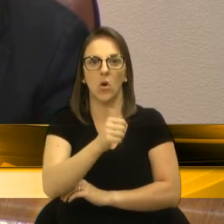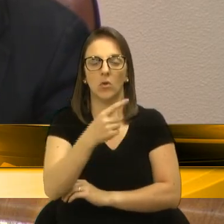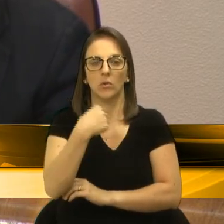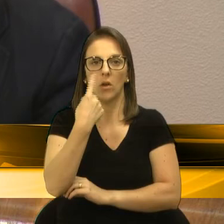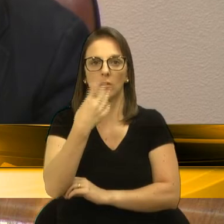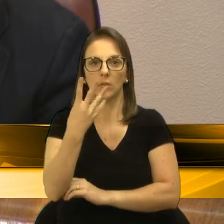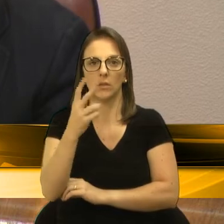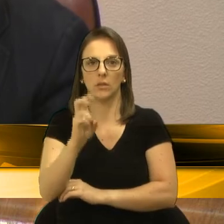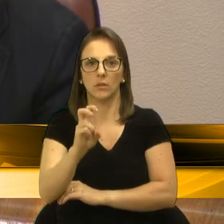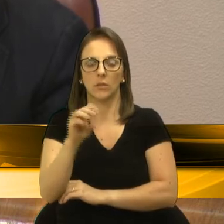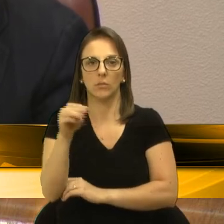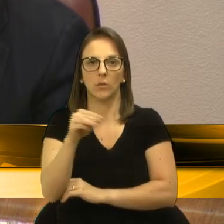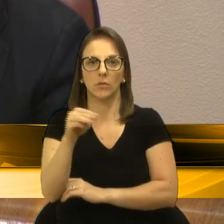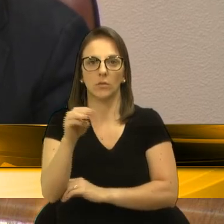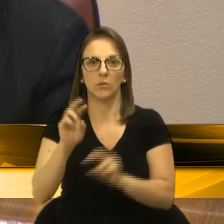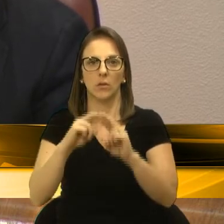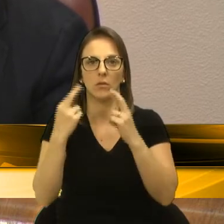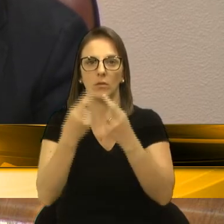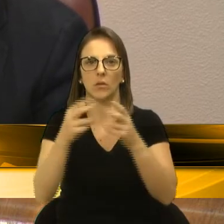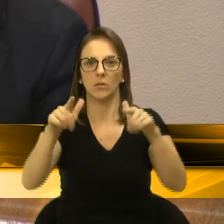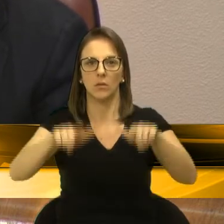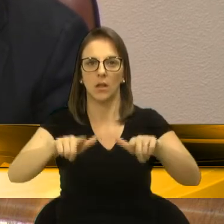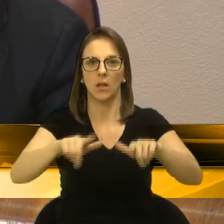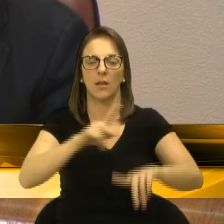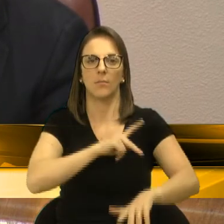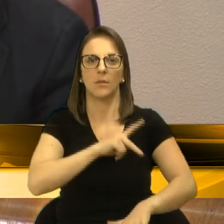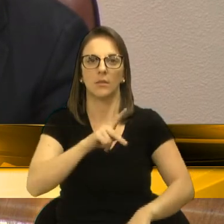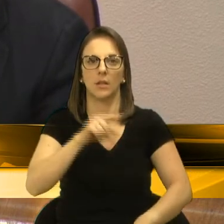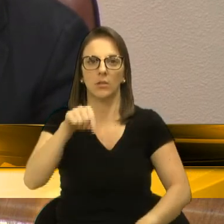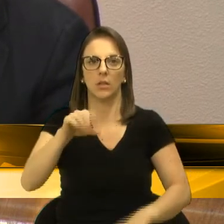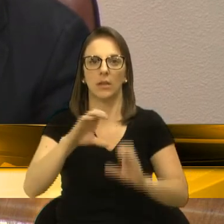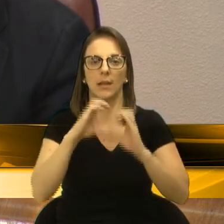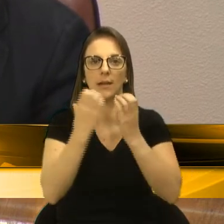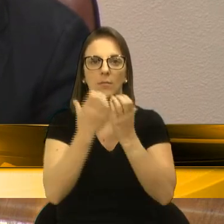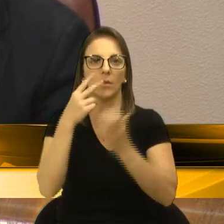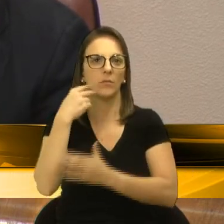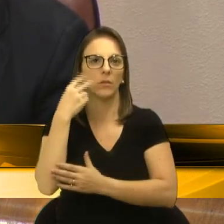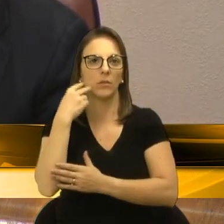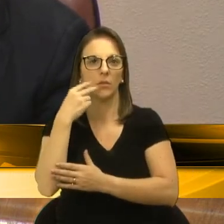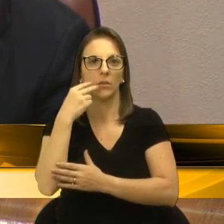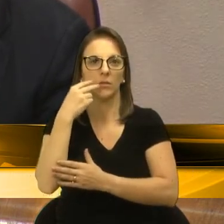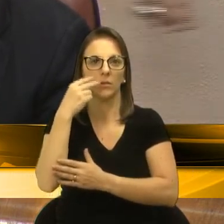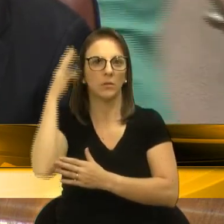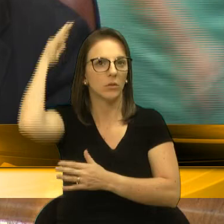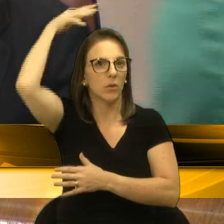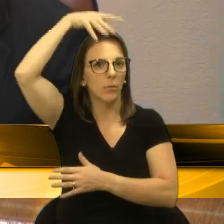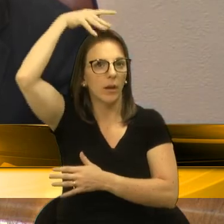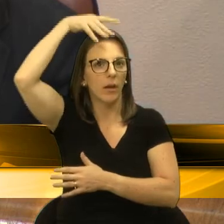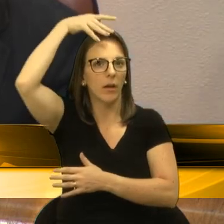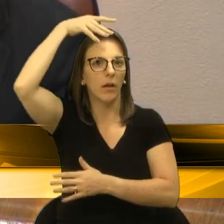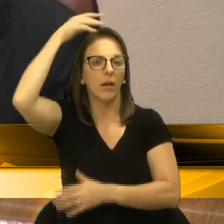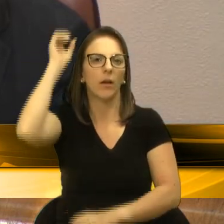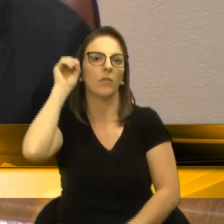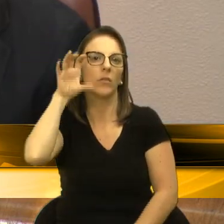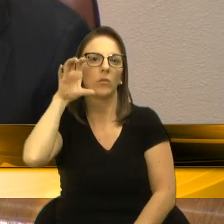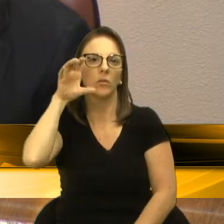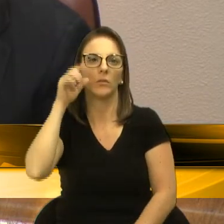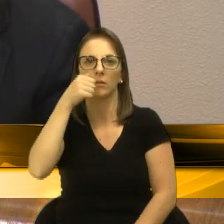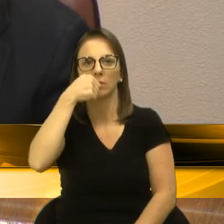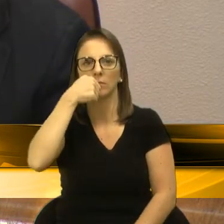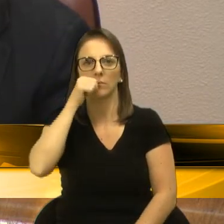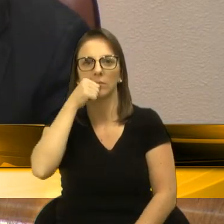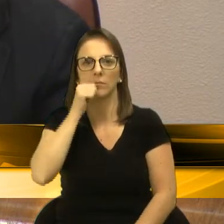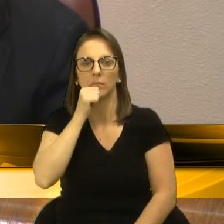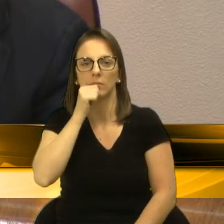11h45, reuniram-se na sala da presidência desta Câmara Municipal os vereadores Alceu Tomé, Elisandro Fiuza e Paulo Iores, sorteados